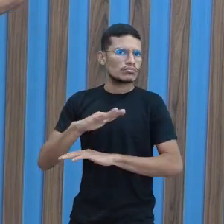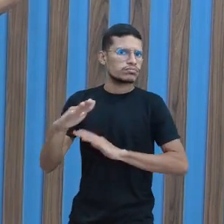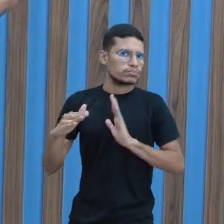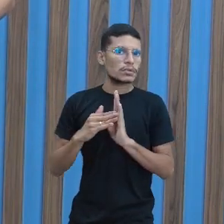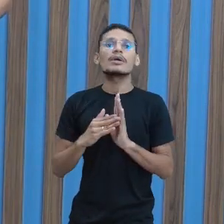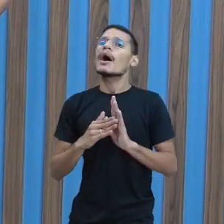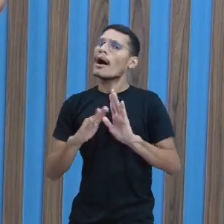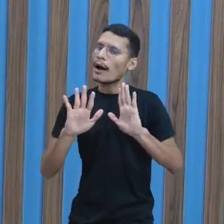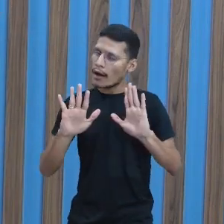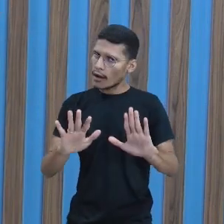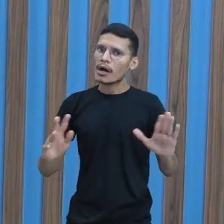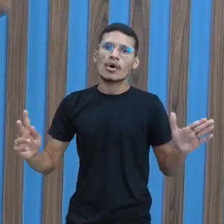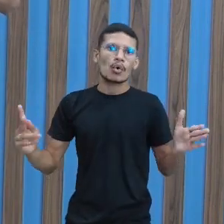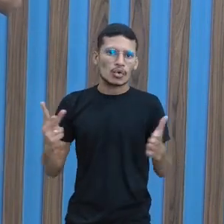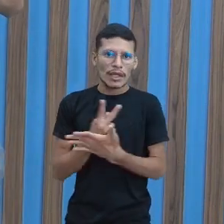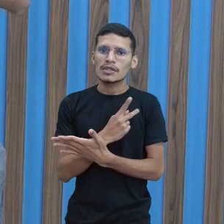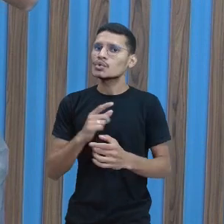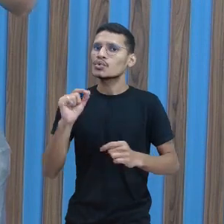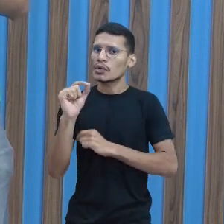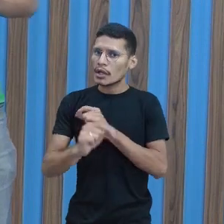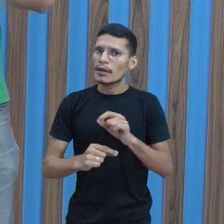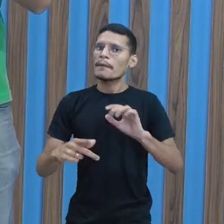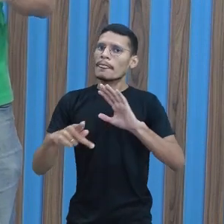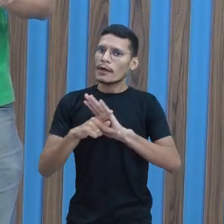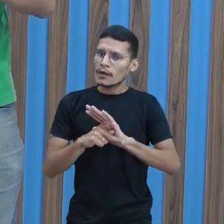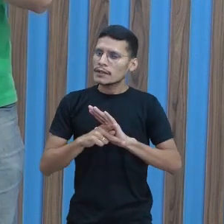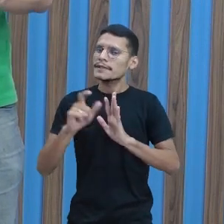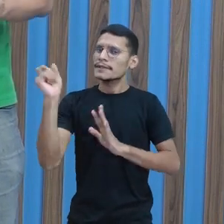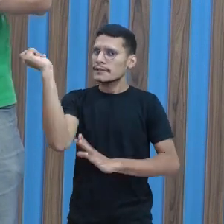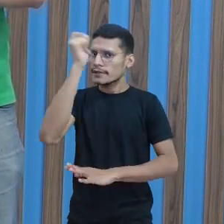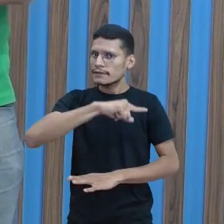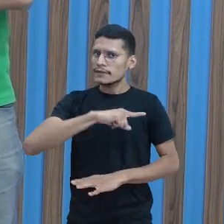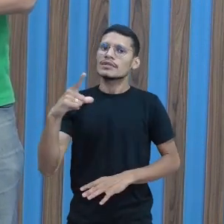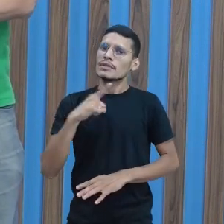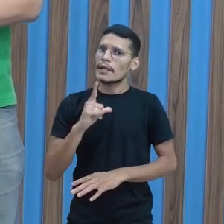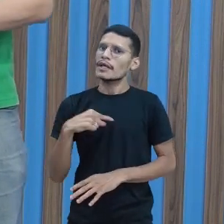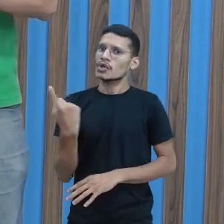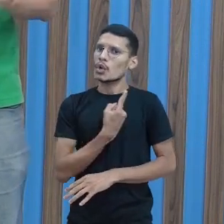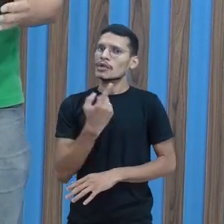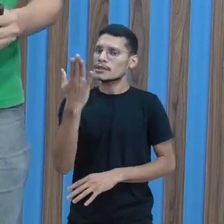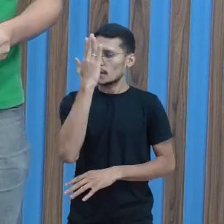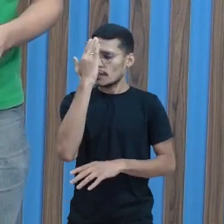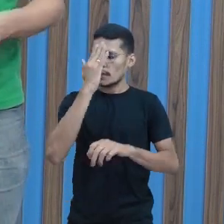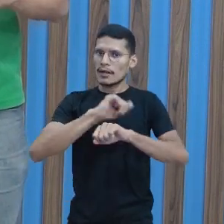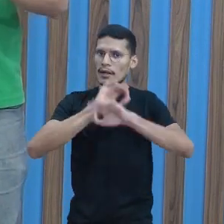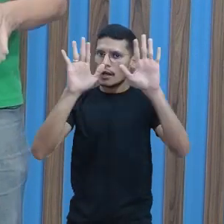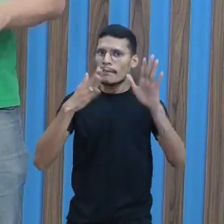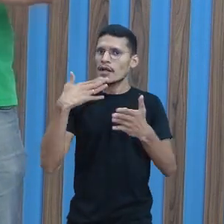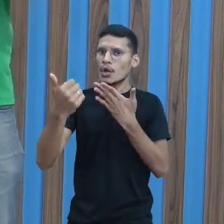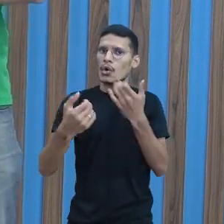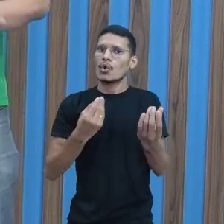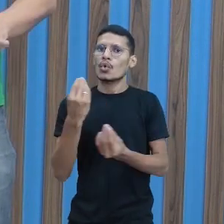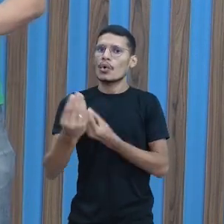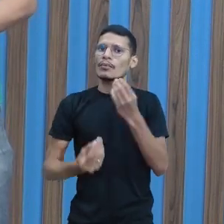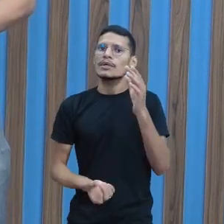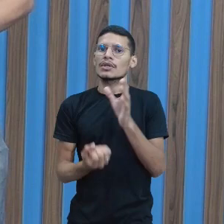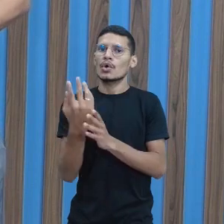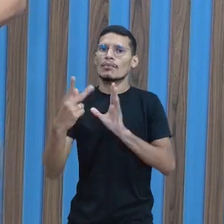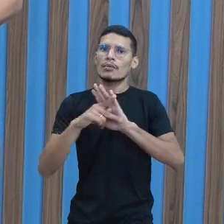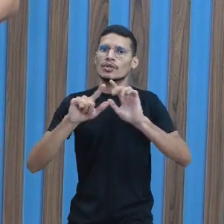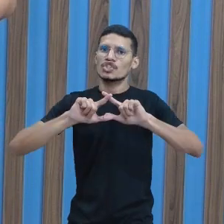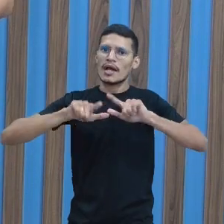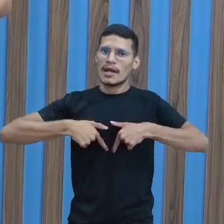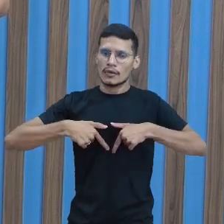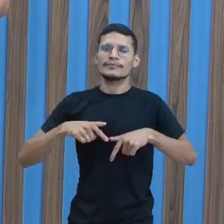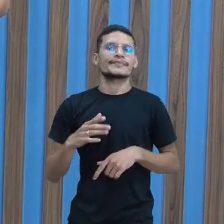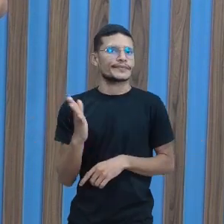coisa vai, né, ficando complicada e a gente vai entendendo melhor como é que surgiu o Estado de Israel dessa treta